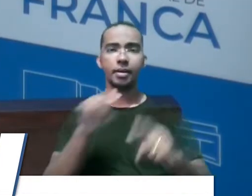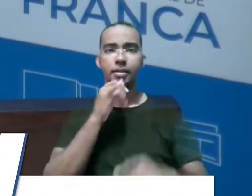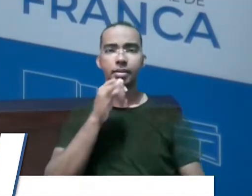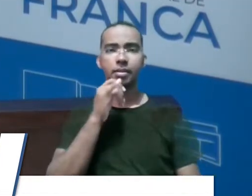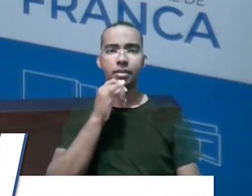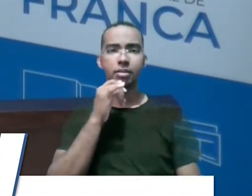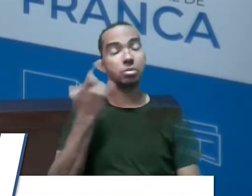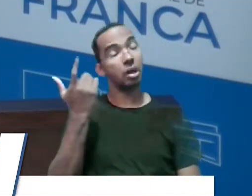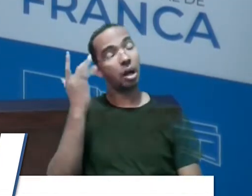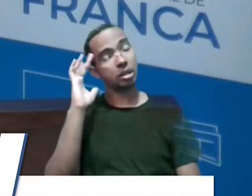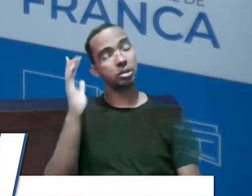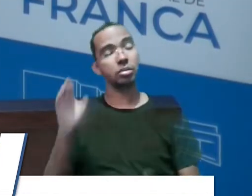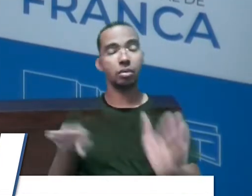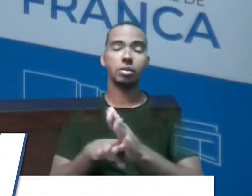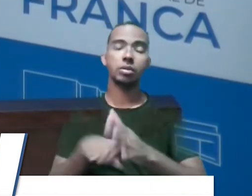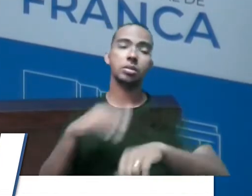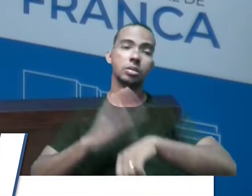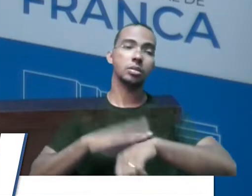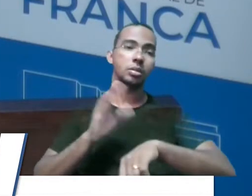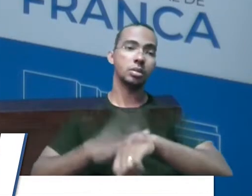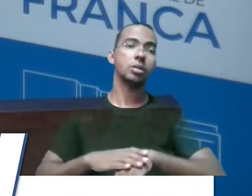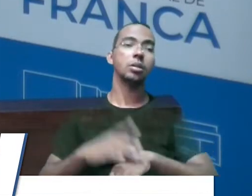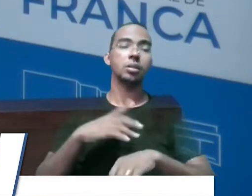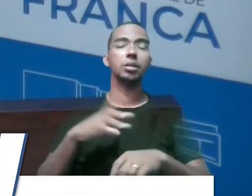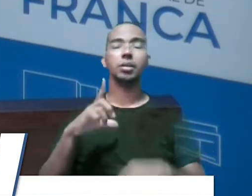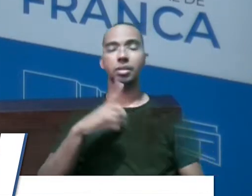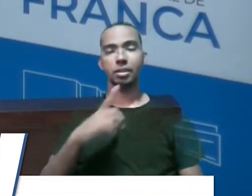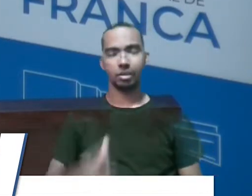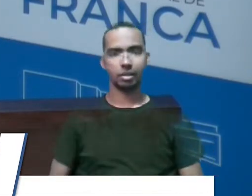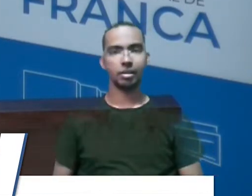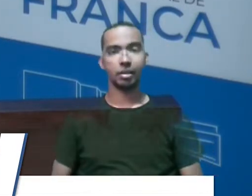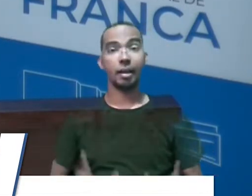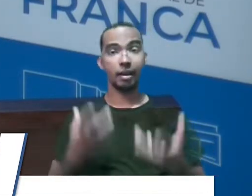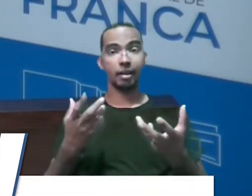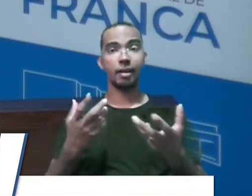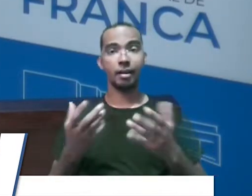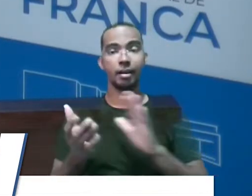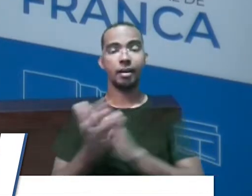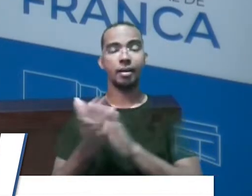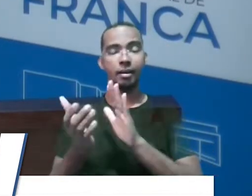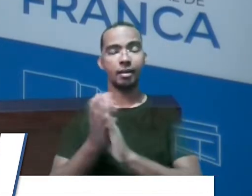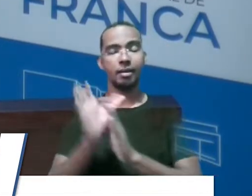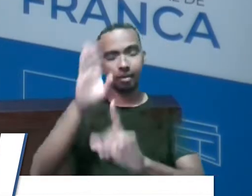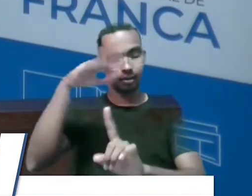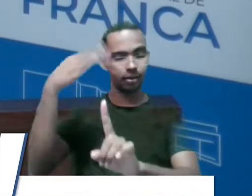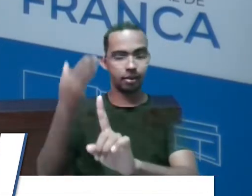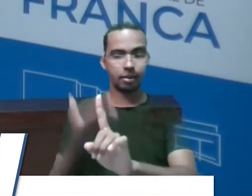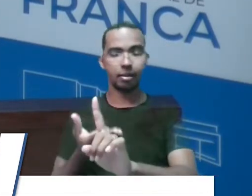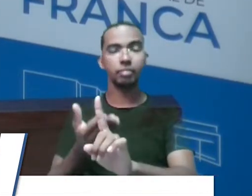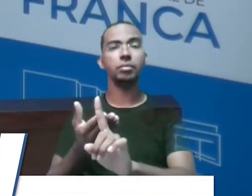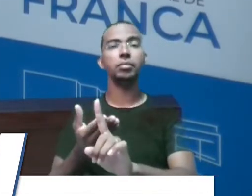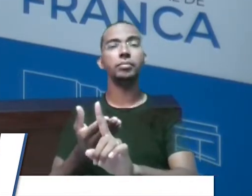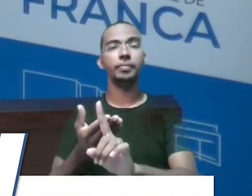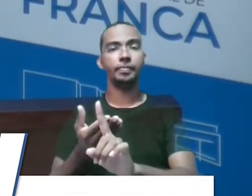vai chegar um tempo que vai contemplar. Então eu quero aqui render a minha homenagem ao